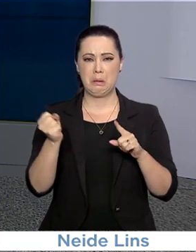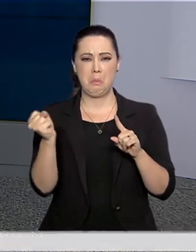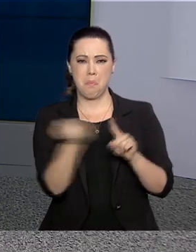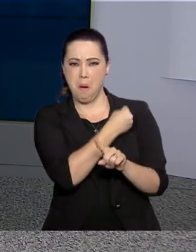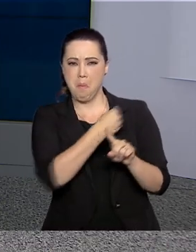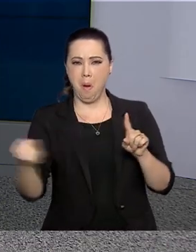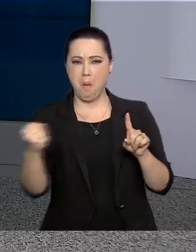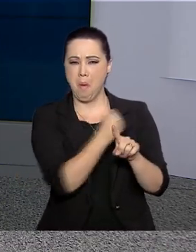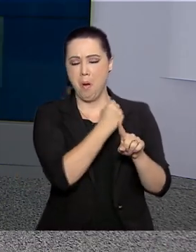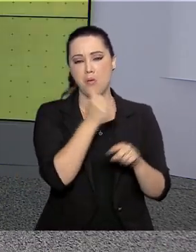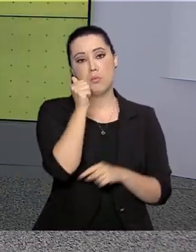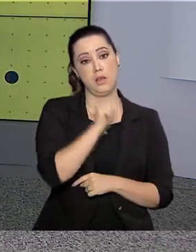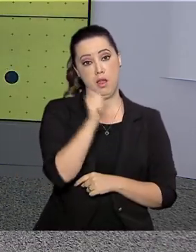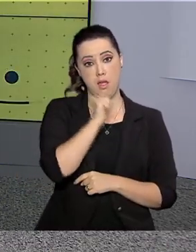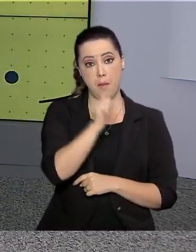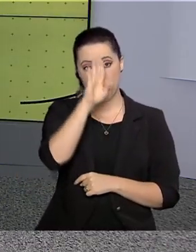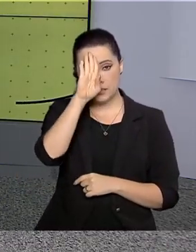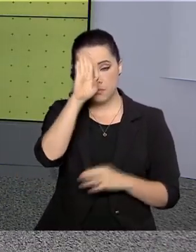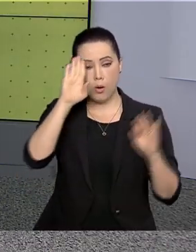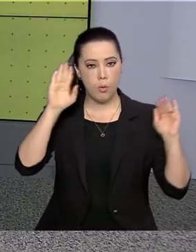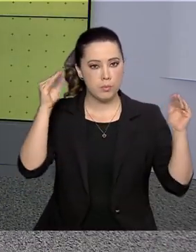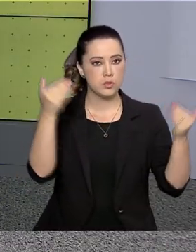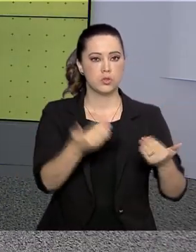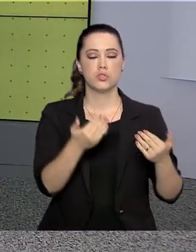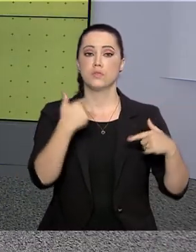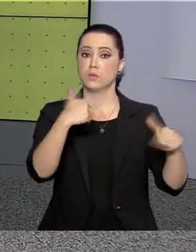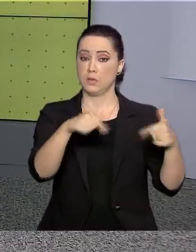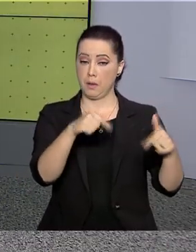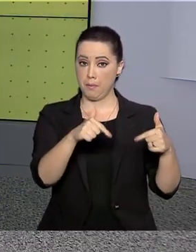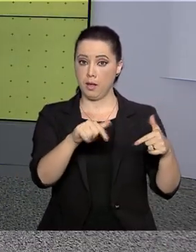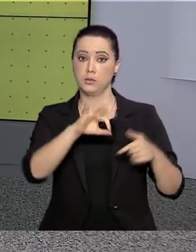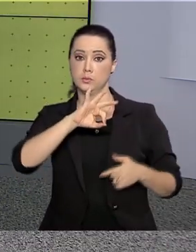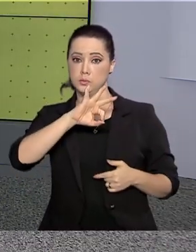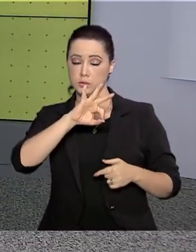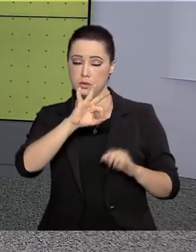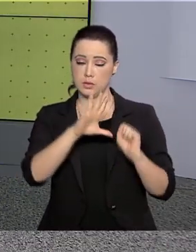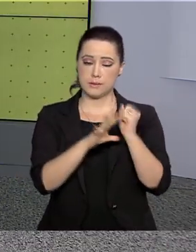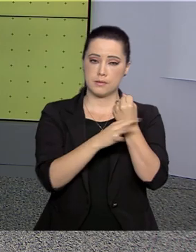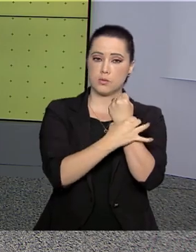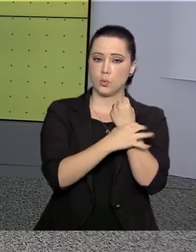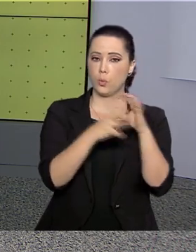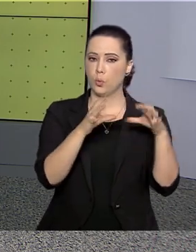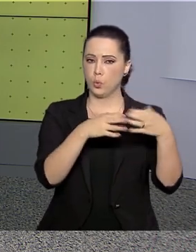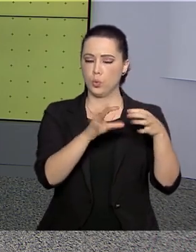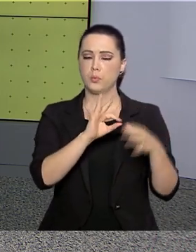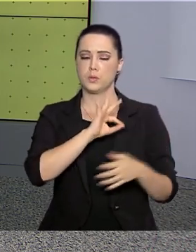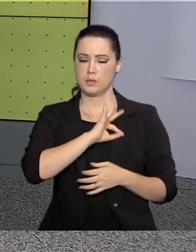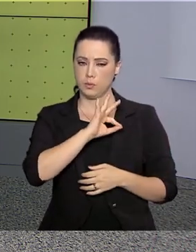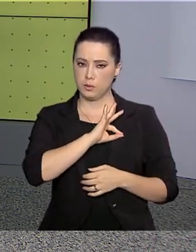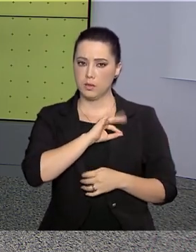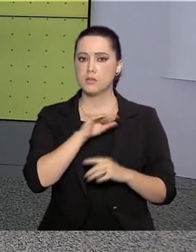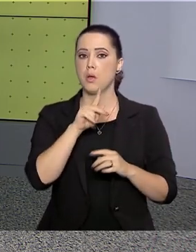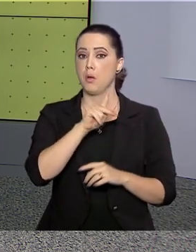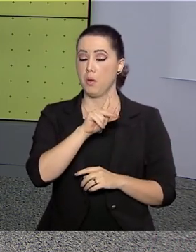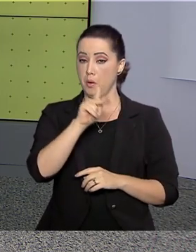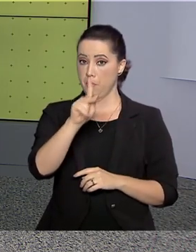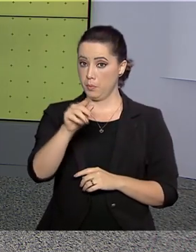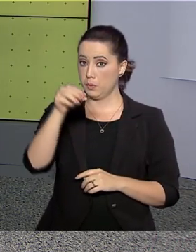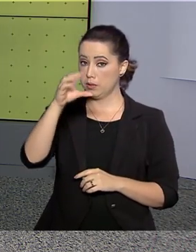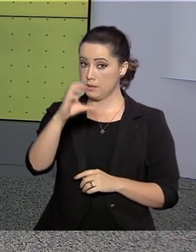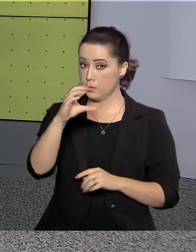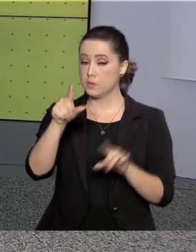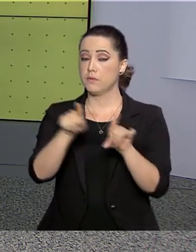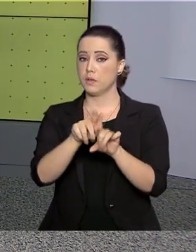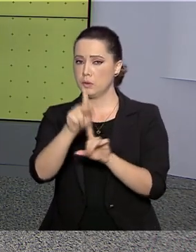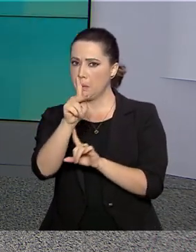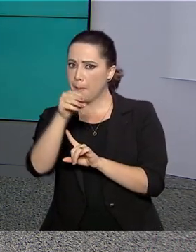vão ter prioridade no atendimento dos agentes de segurança pública. A partir de agora, policiais civis e militares podem contar com uma